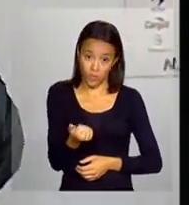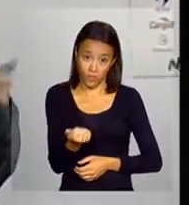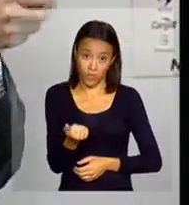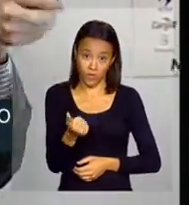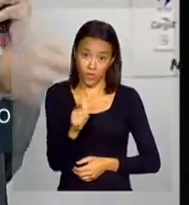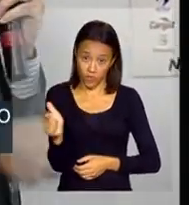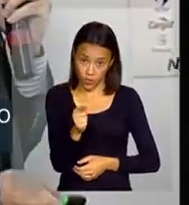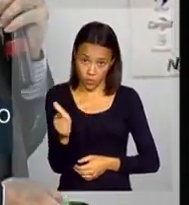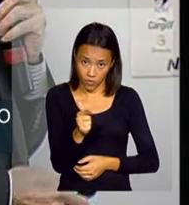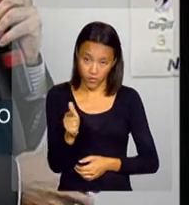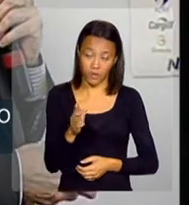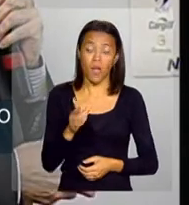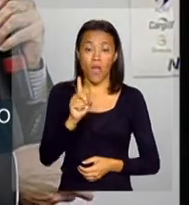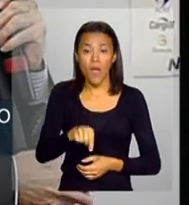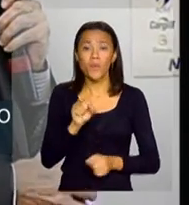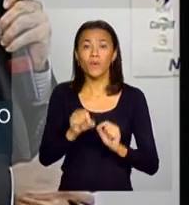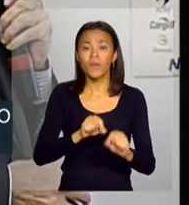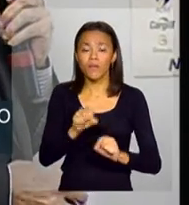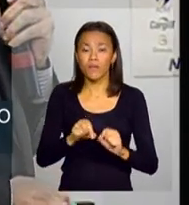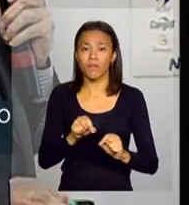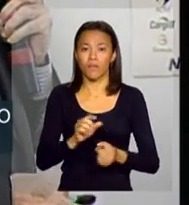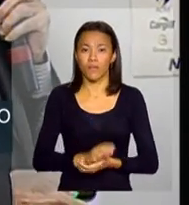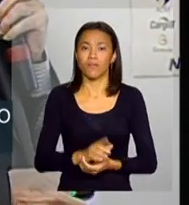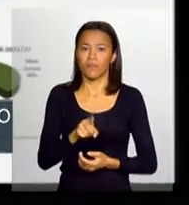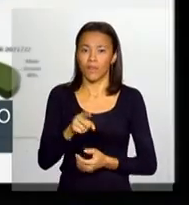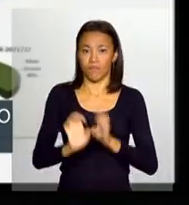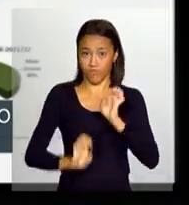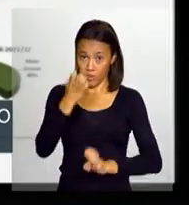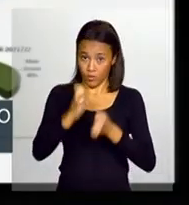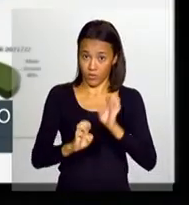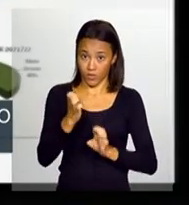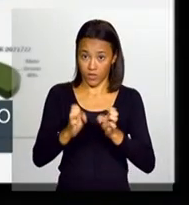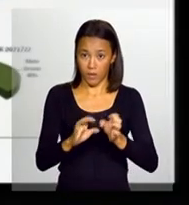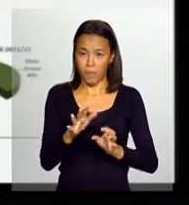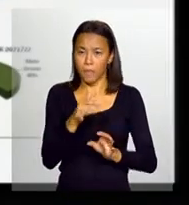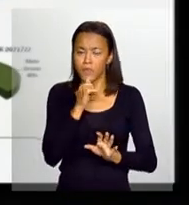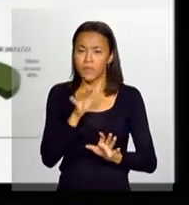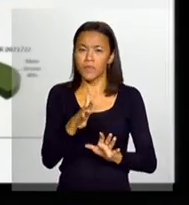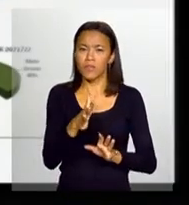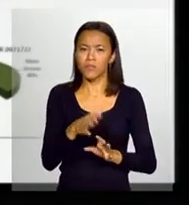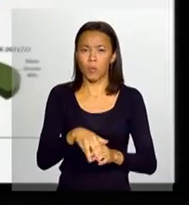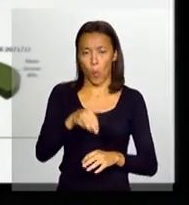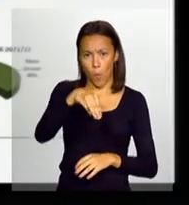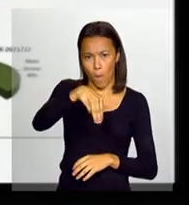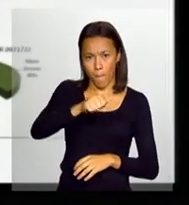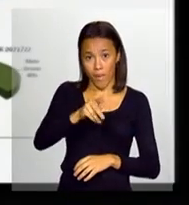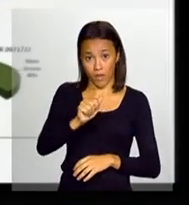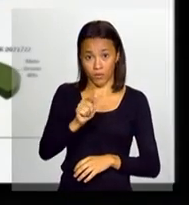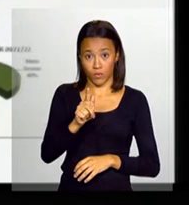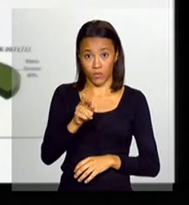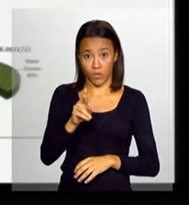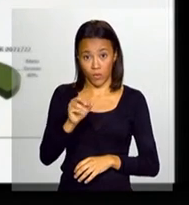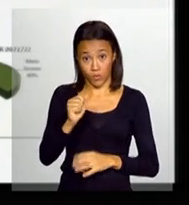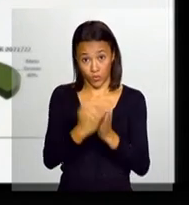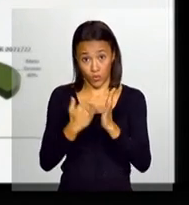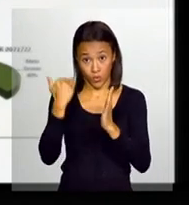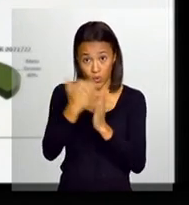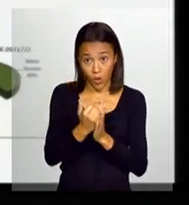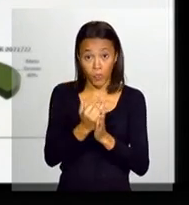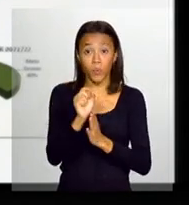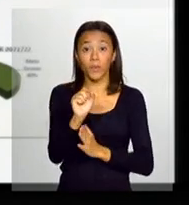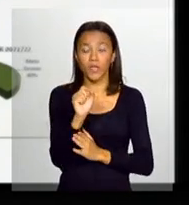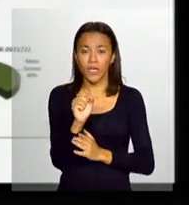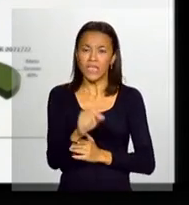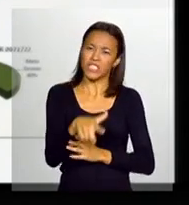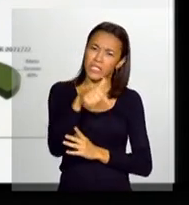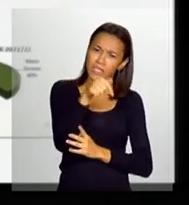Né? Isso faz parte da previsão da indústria. A participação do Mato Grosso sobe bastante. A previsão é que sai